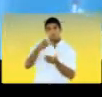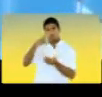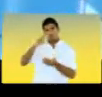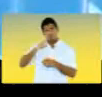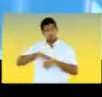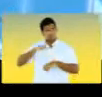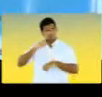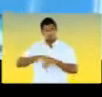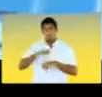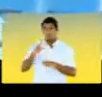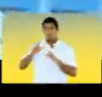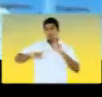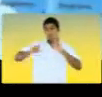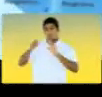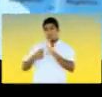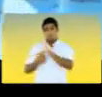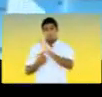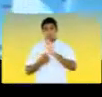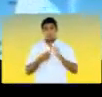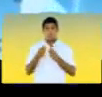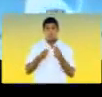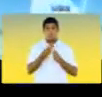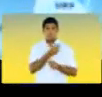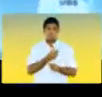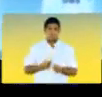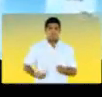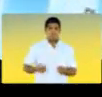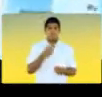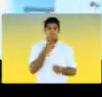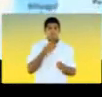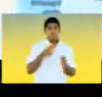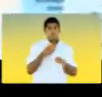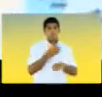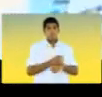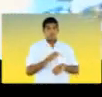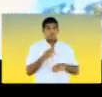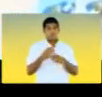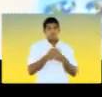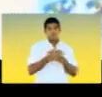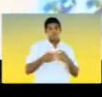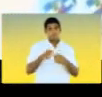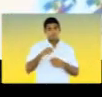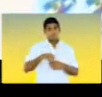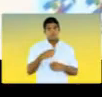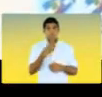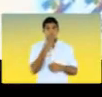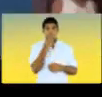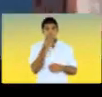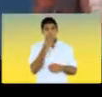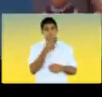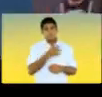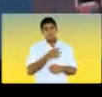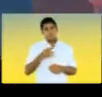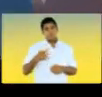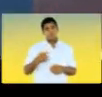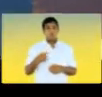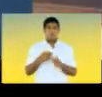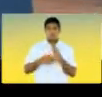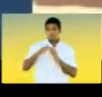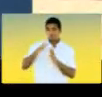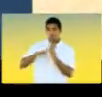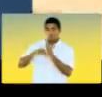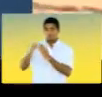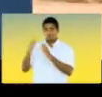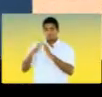registrado em mais de 30 DVDs com imagens que mostram como o Grupo Vermelho tratava a saúde no município. Além de